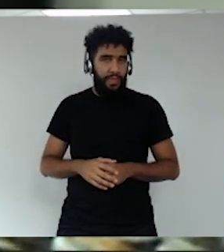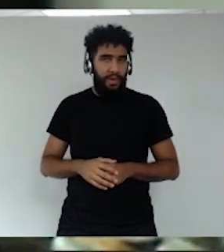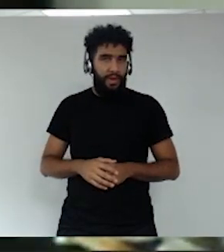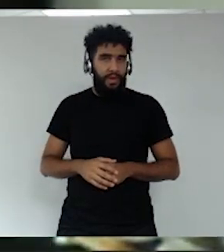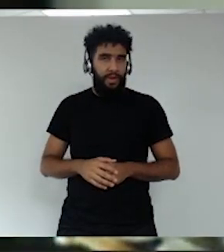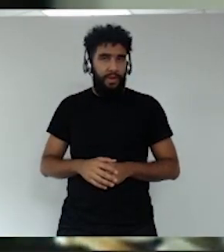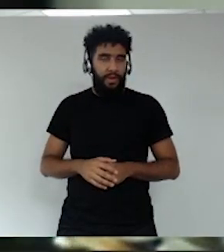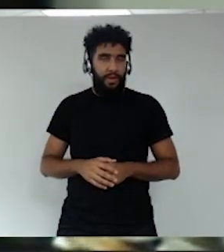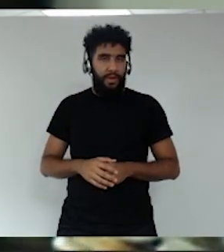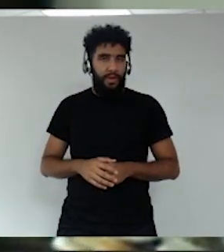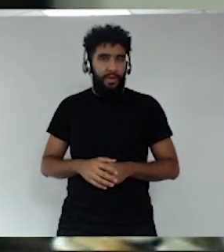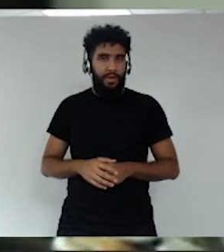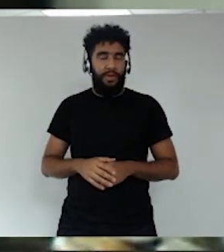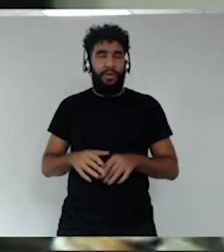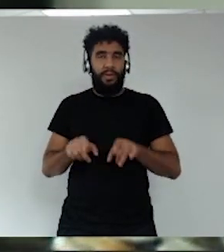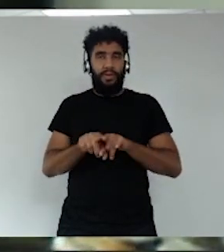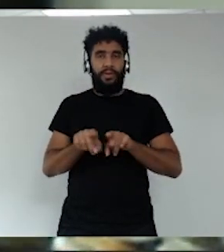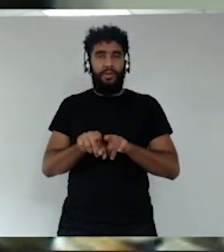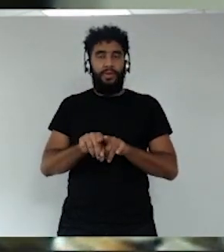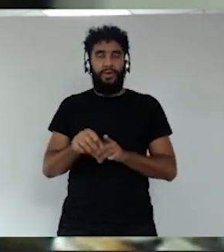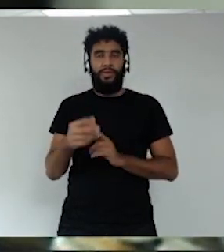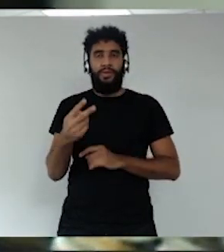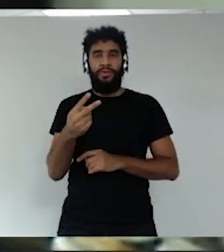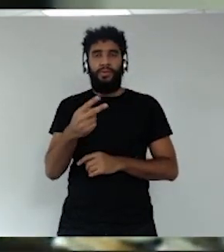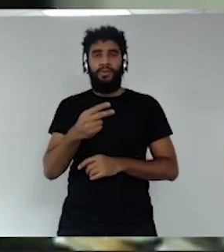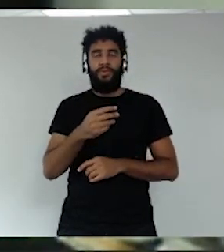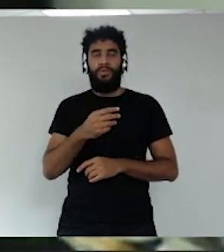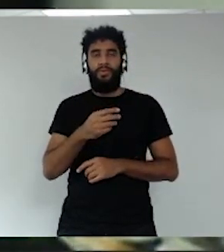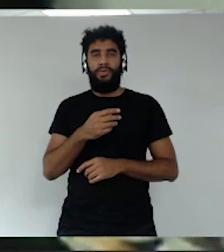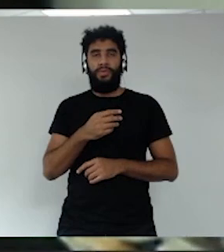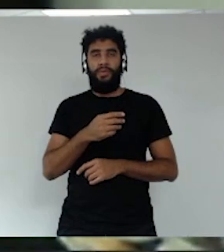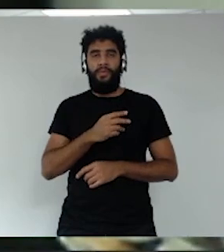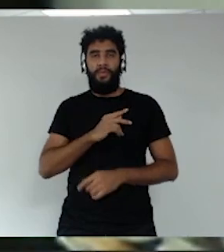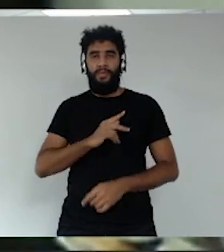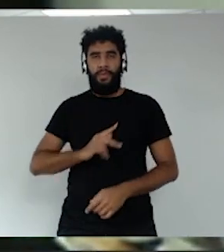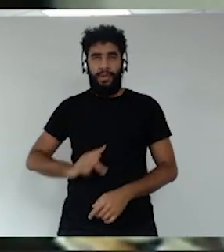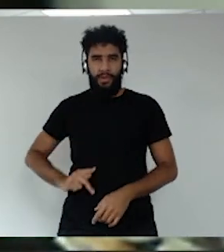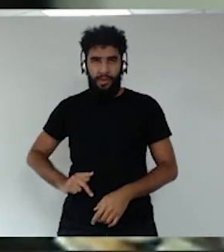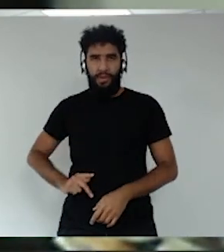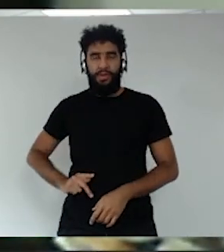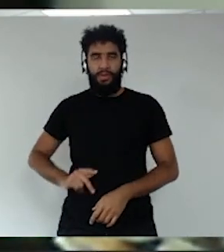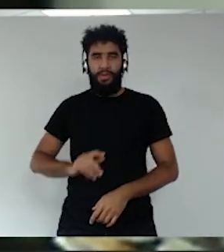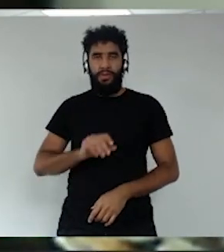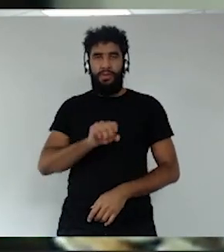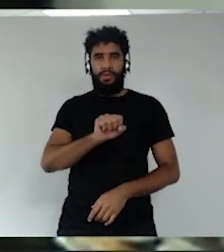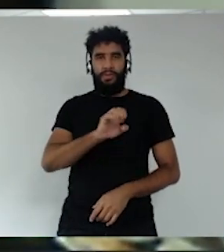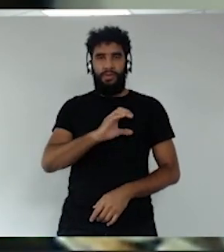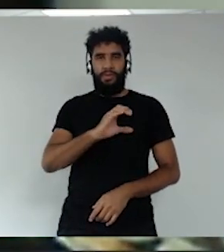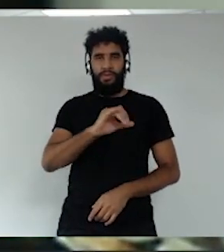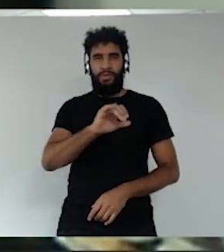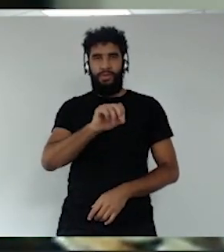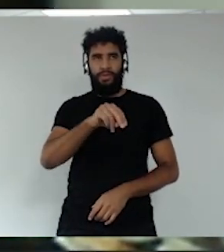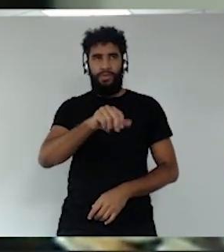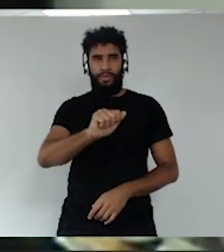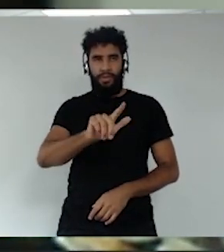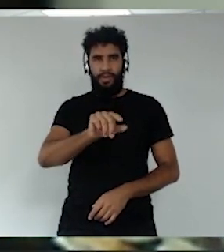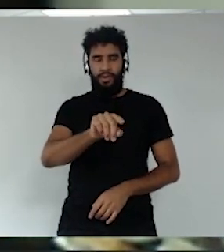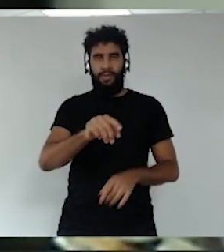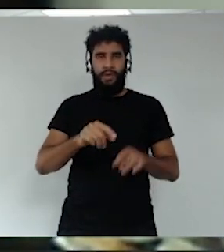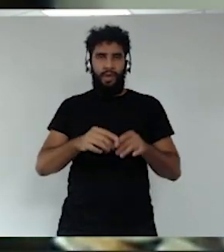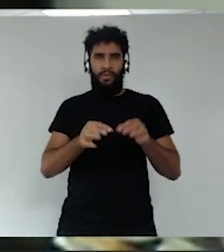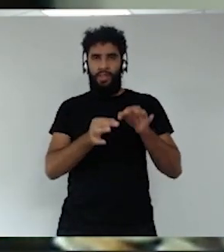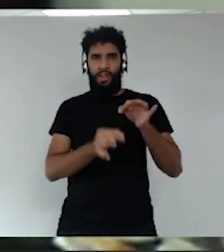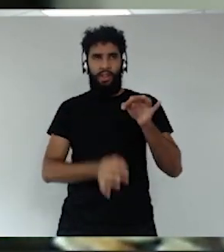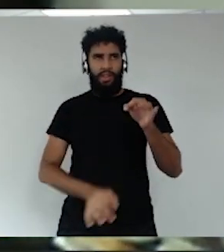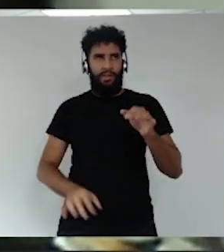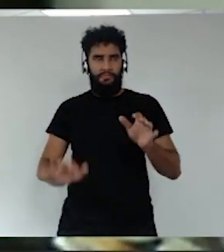mandatos, fui vice-presidente da seccional do Acre, e não vou me alongar